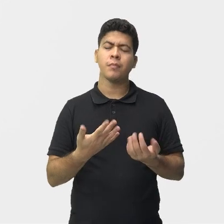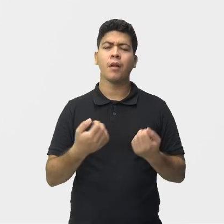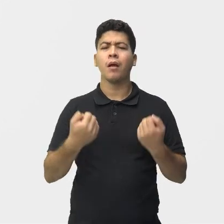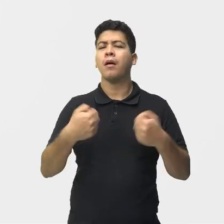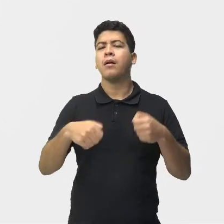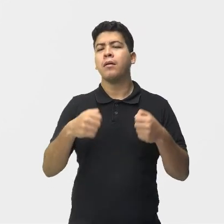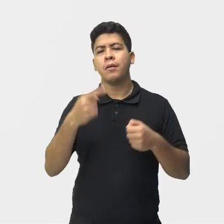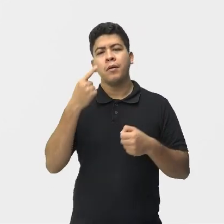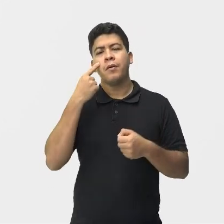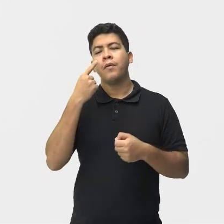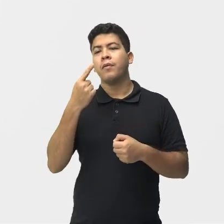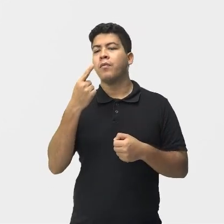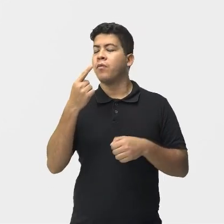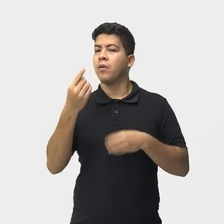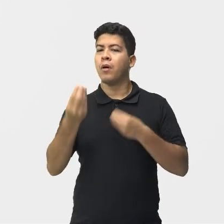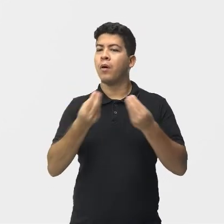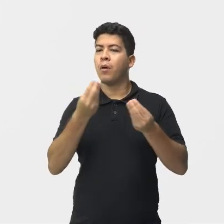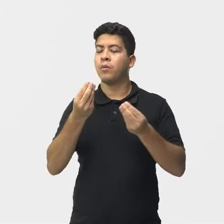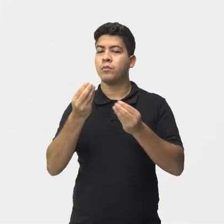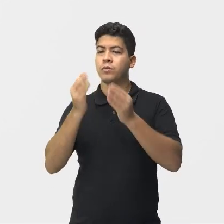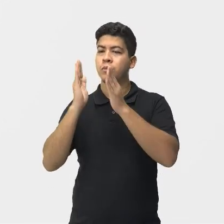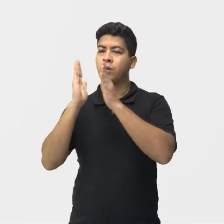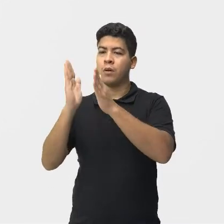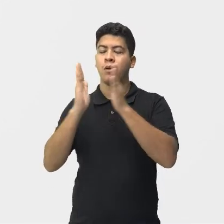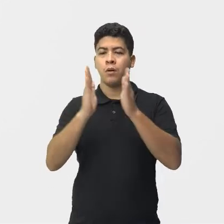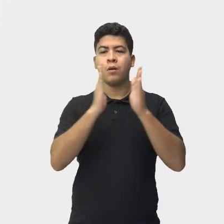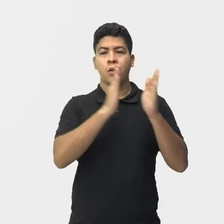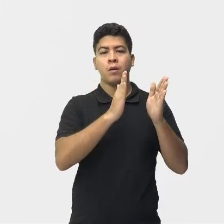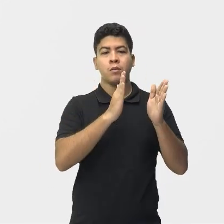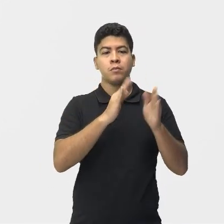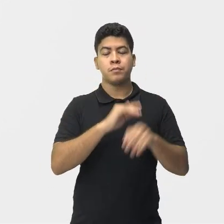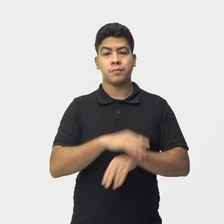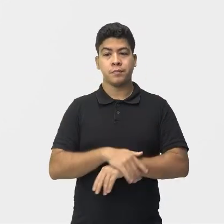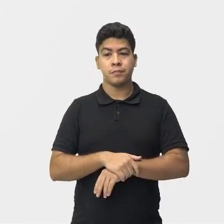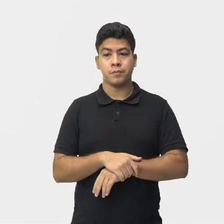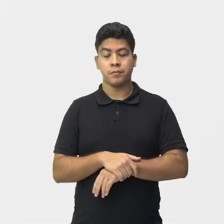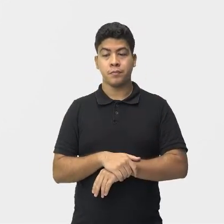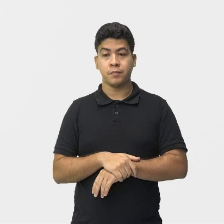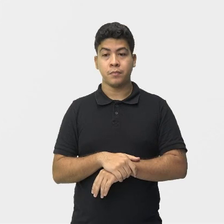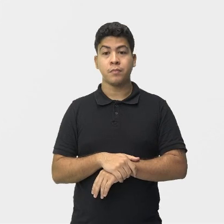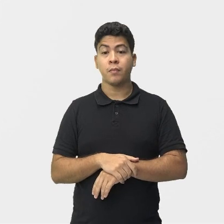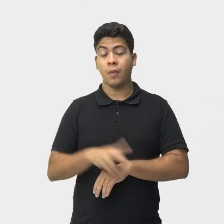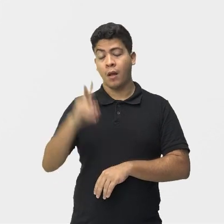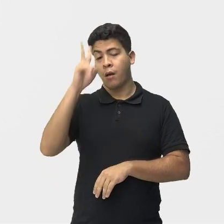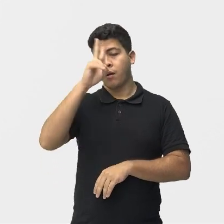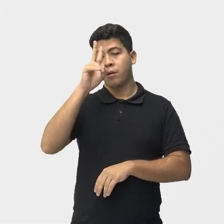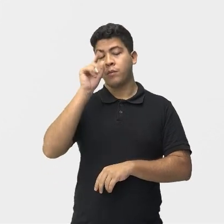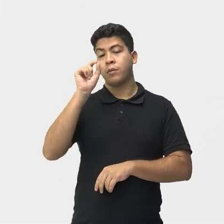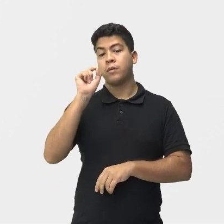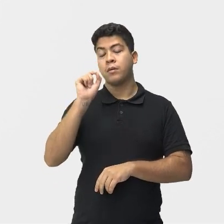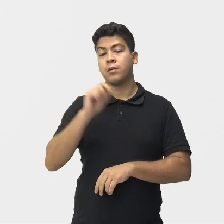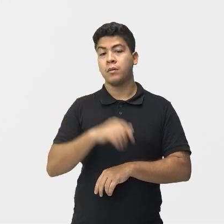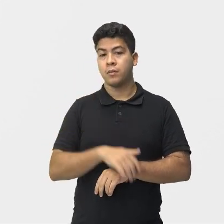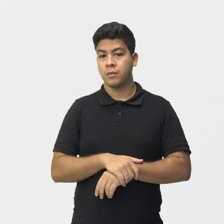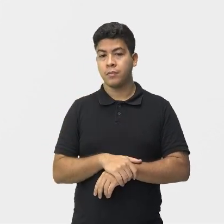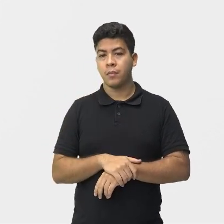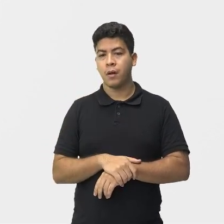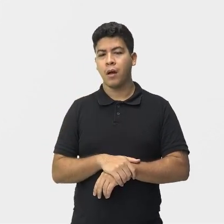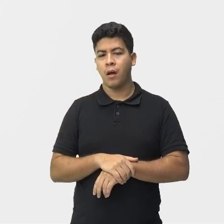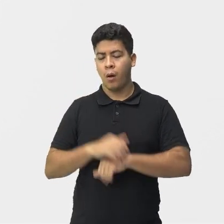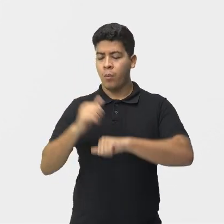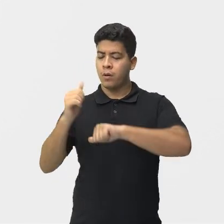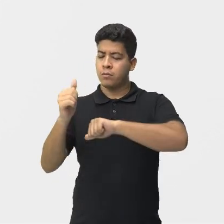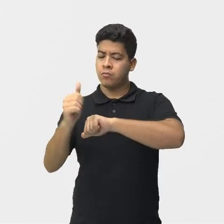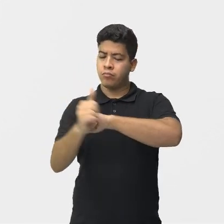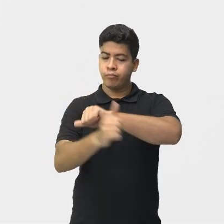devemos ver como o diagrama PV de cada tipo dessa transformação. Lembrando que, como a transformação é cíclica,